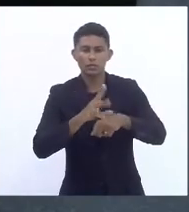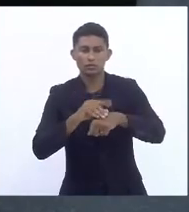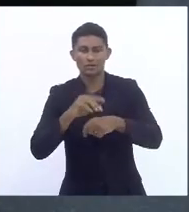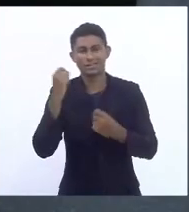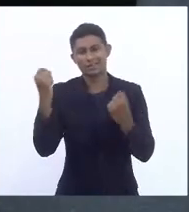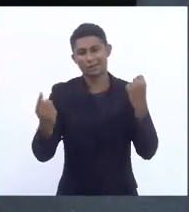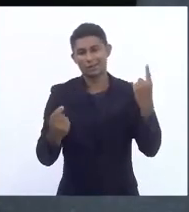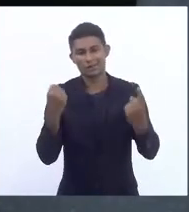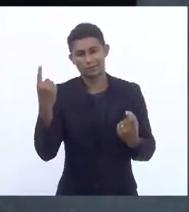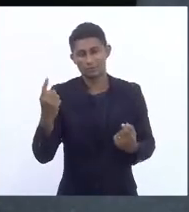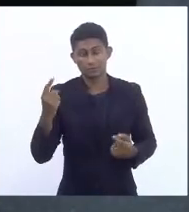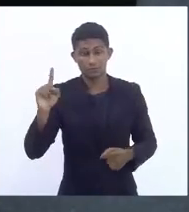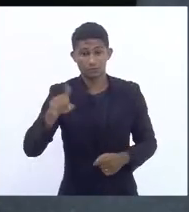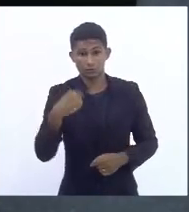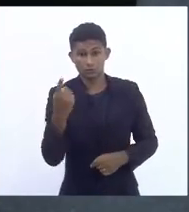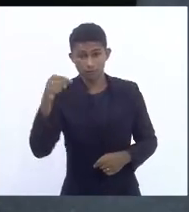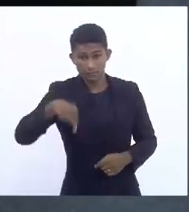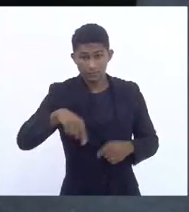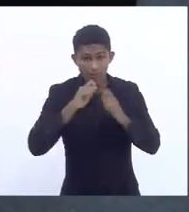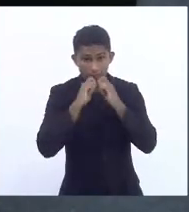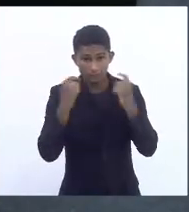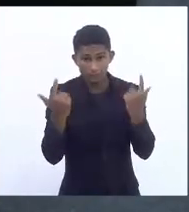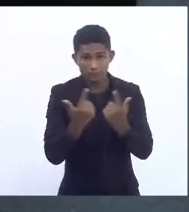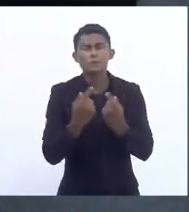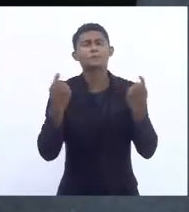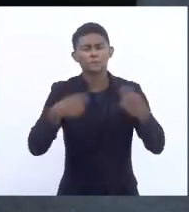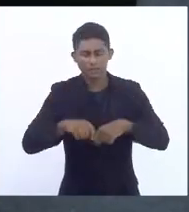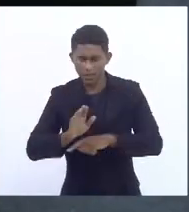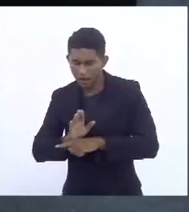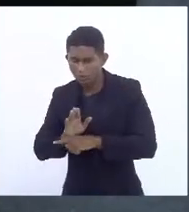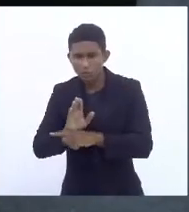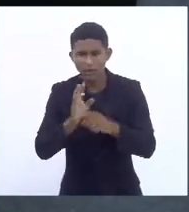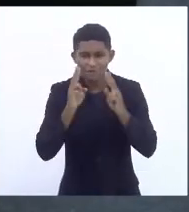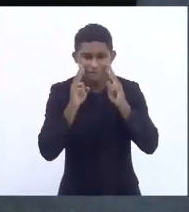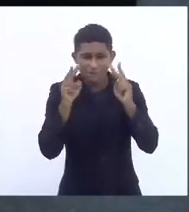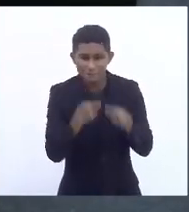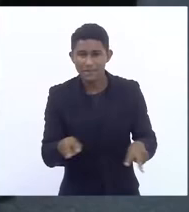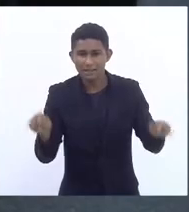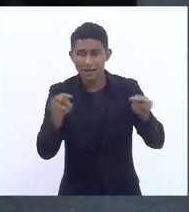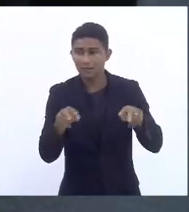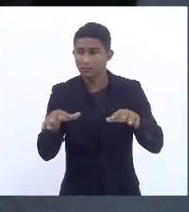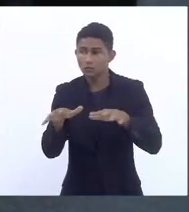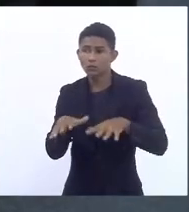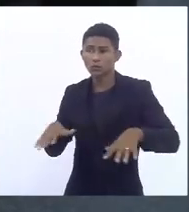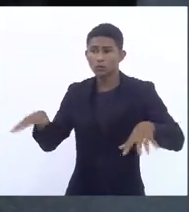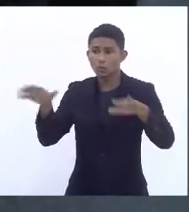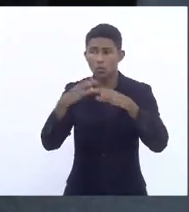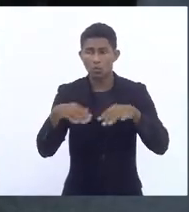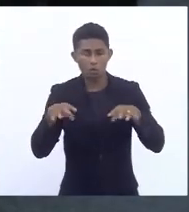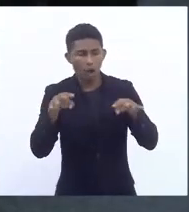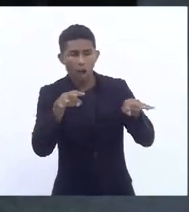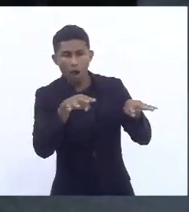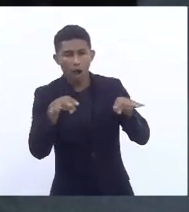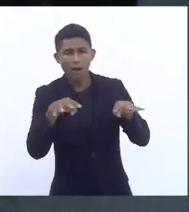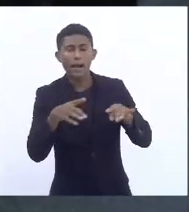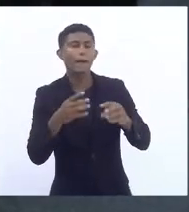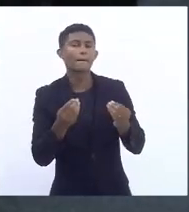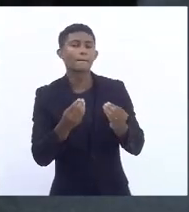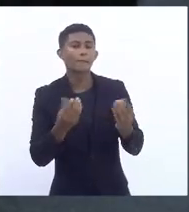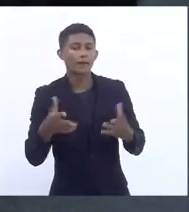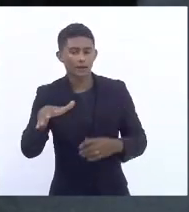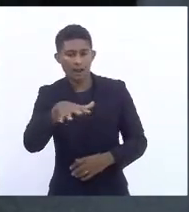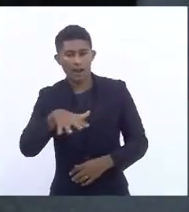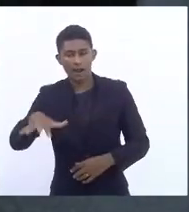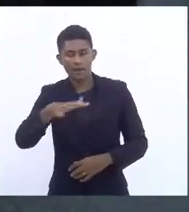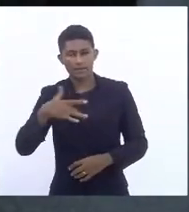do Estado tem tentado dar a maior visibilidade possível para que a rede de saúde pública possa